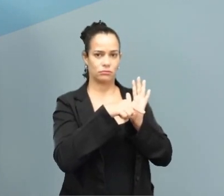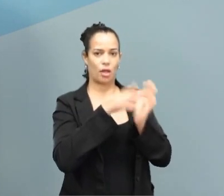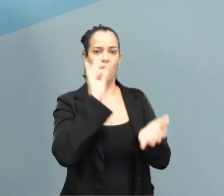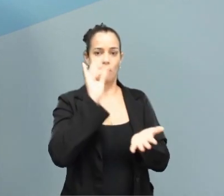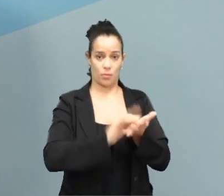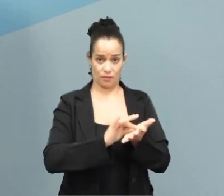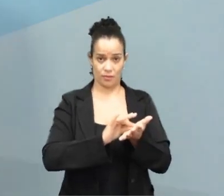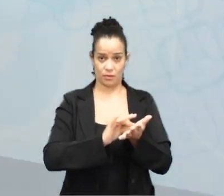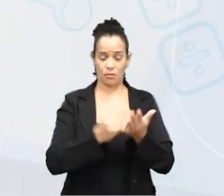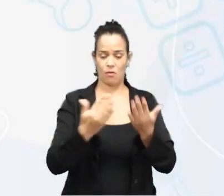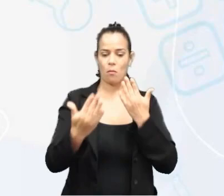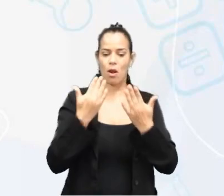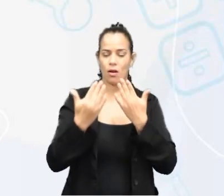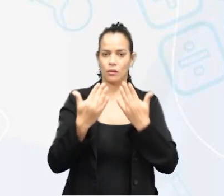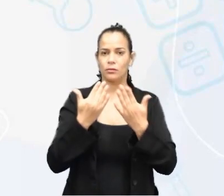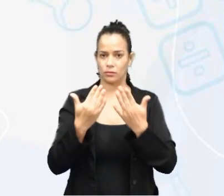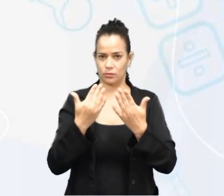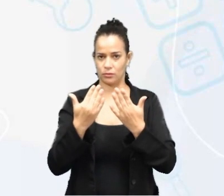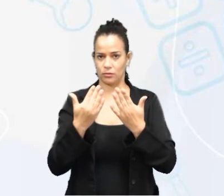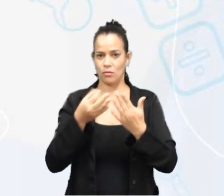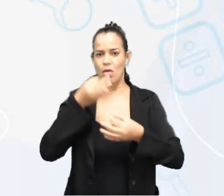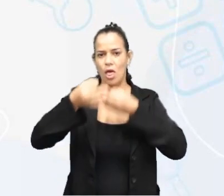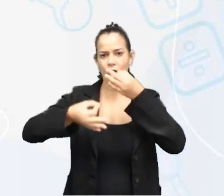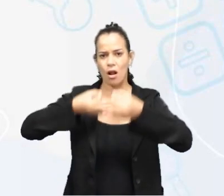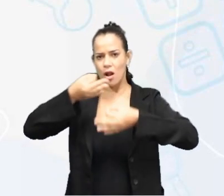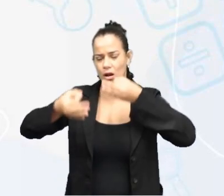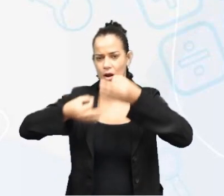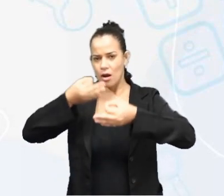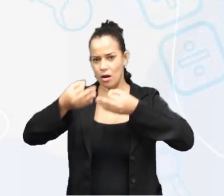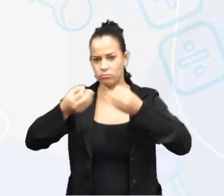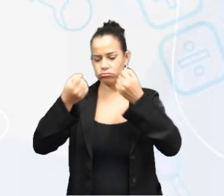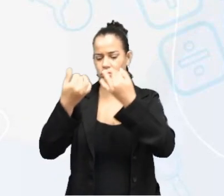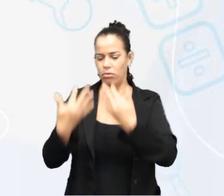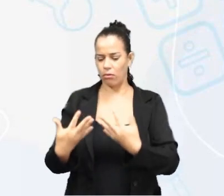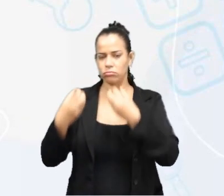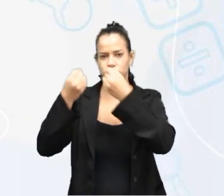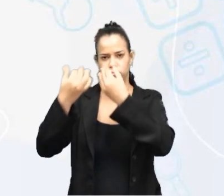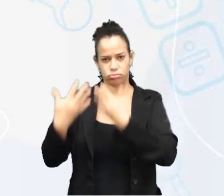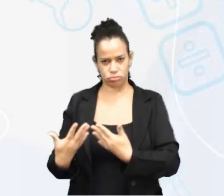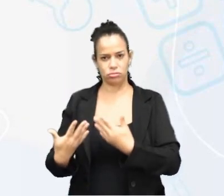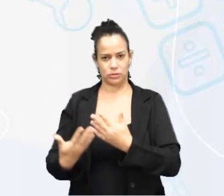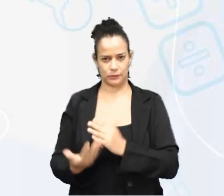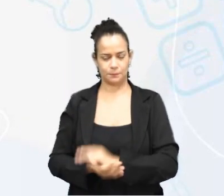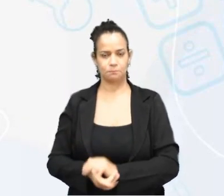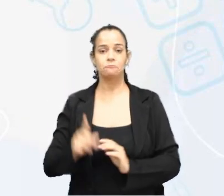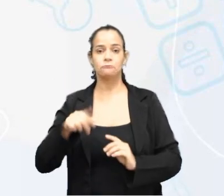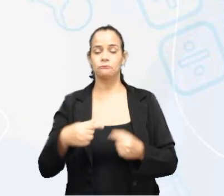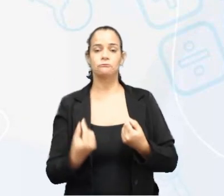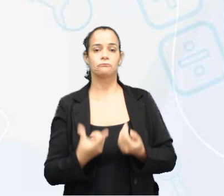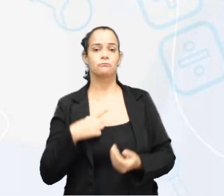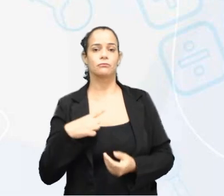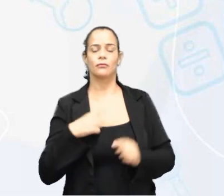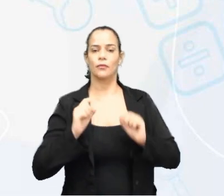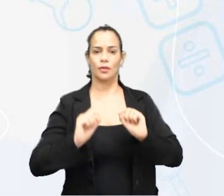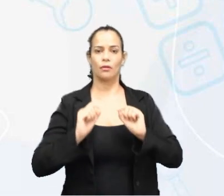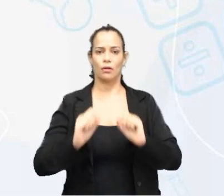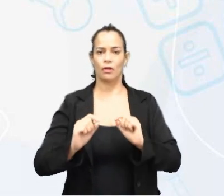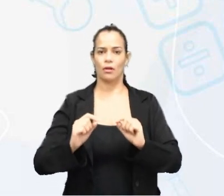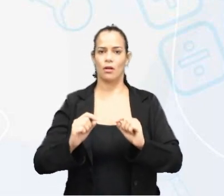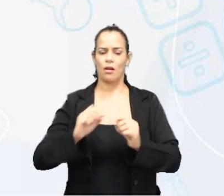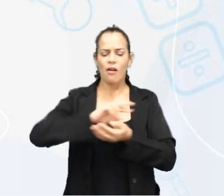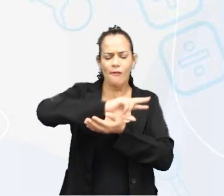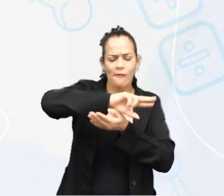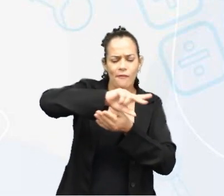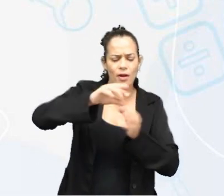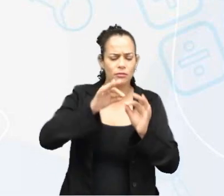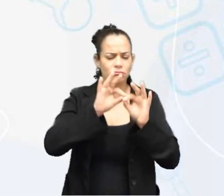comprovação, comparações, argumentações, exposições, ou seja, há uma riqueza de